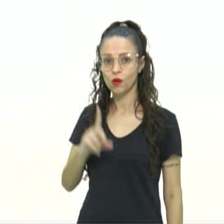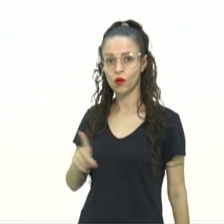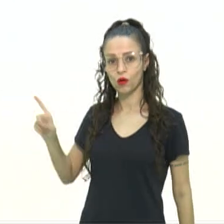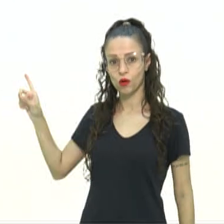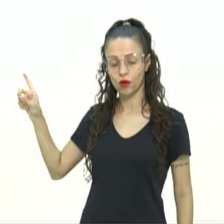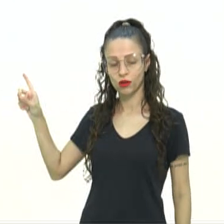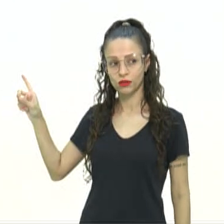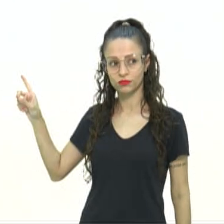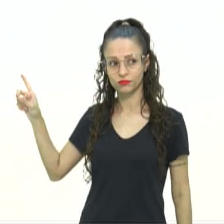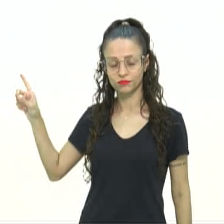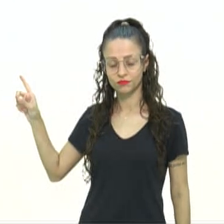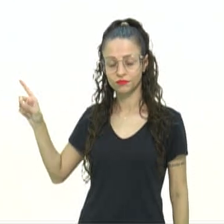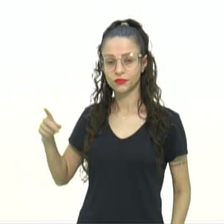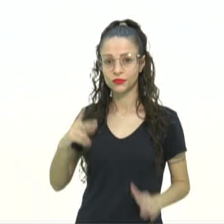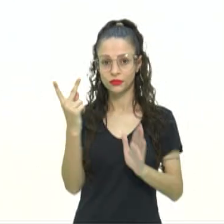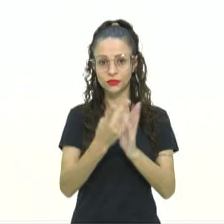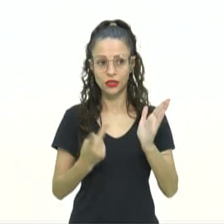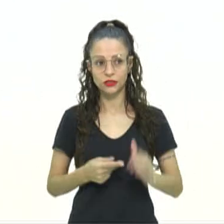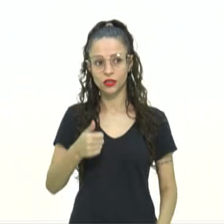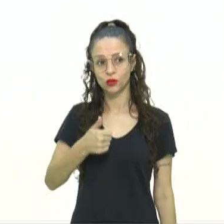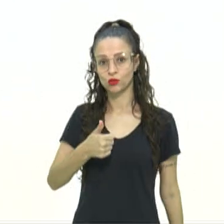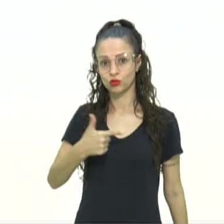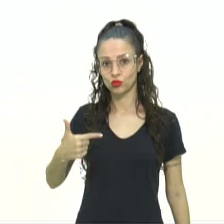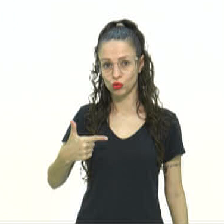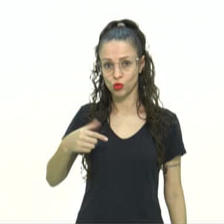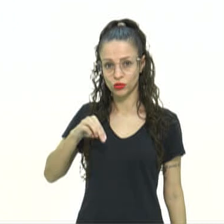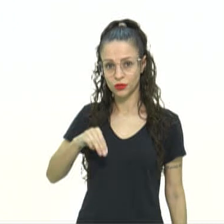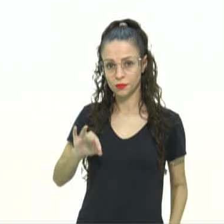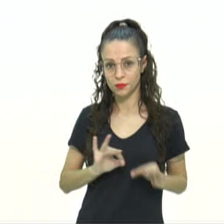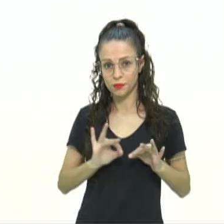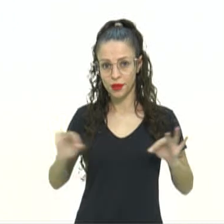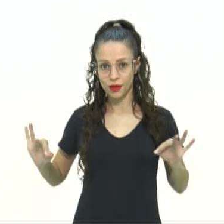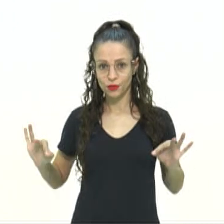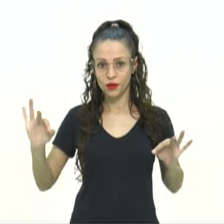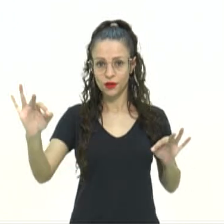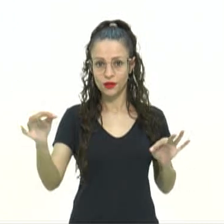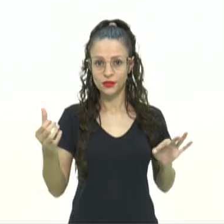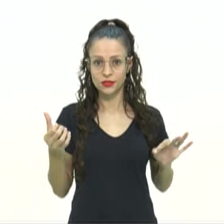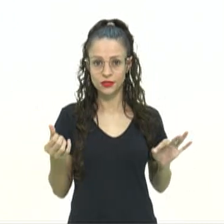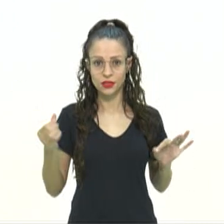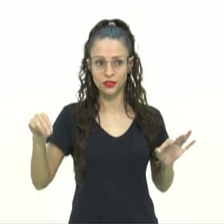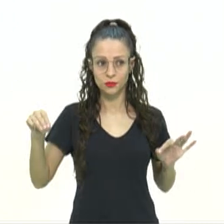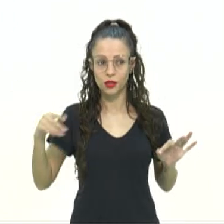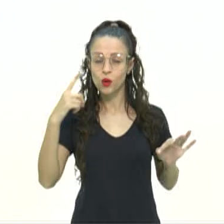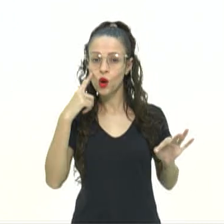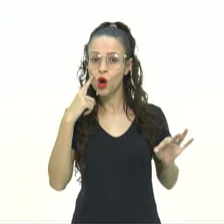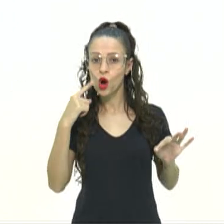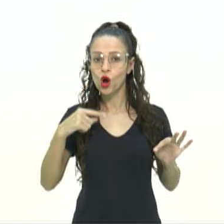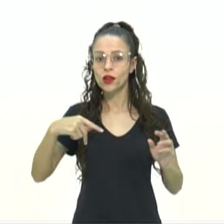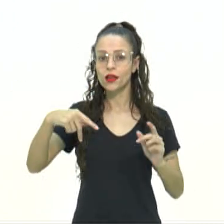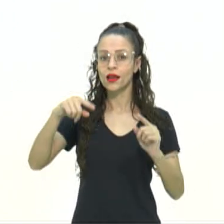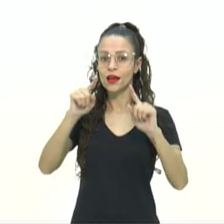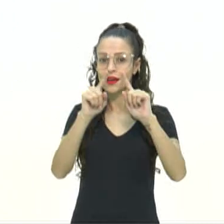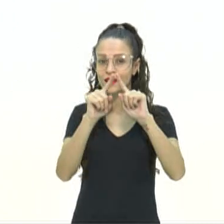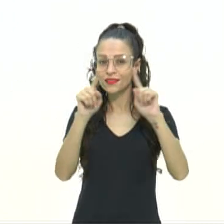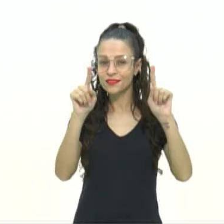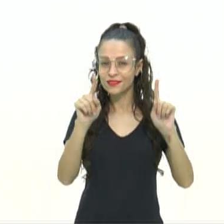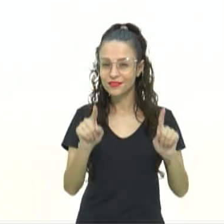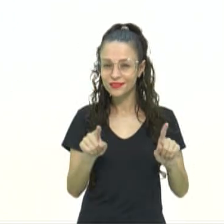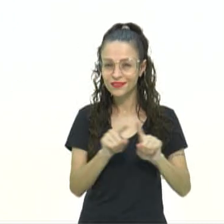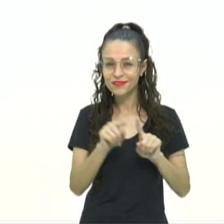um terreno de 12 metros por 6 metros. E a piscina está ali, ó, quadrada, 4 por